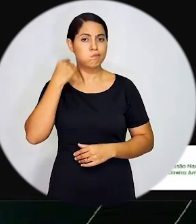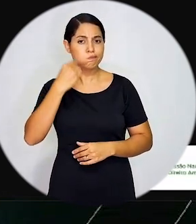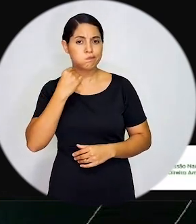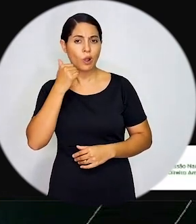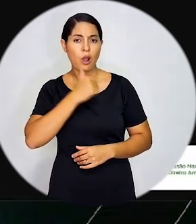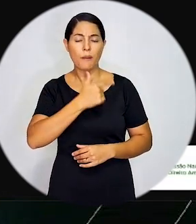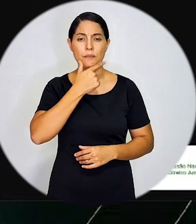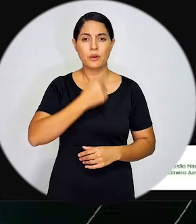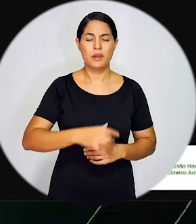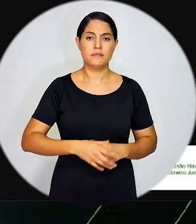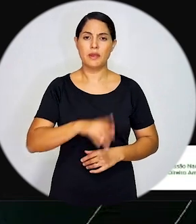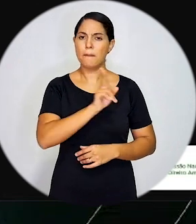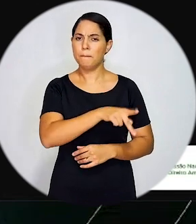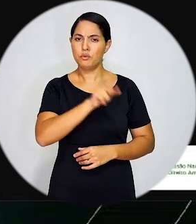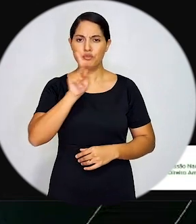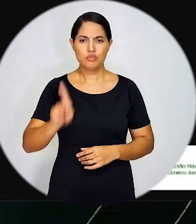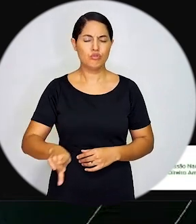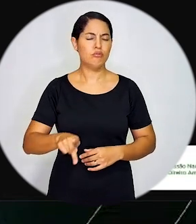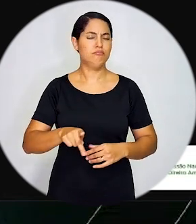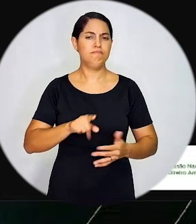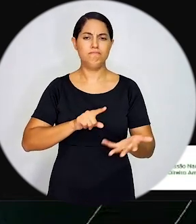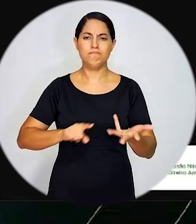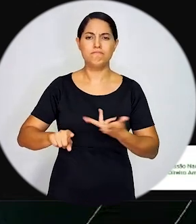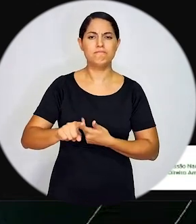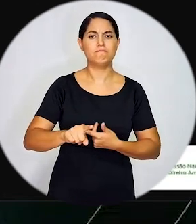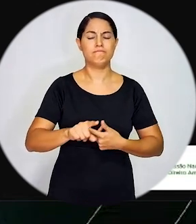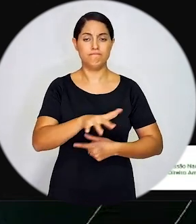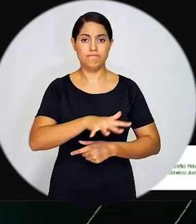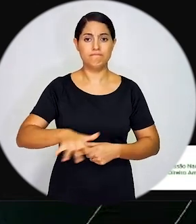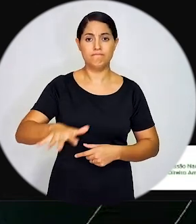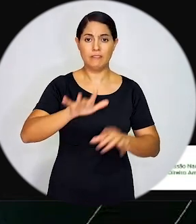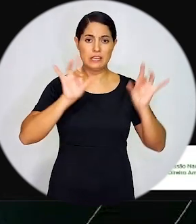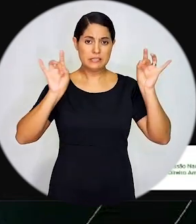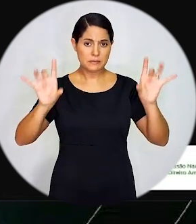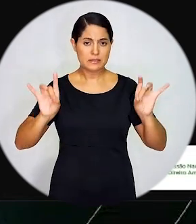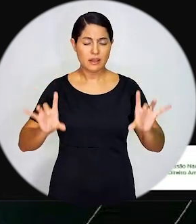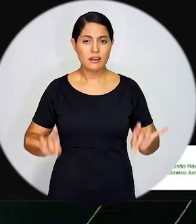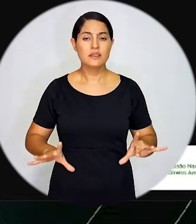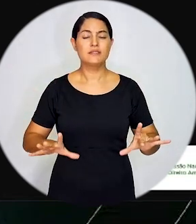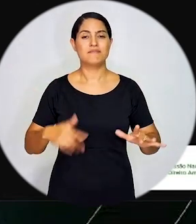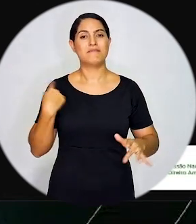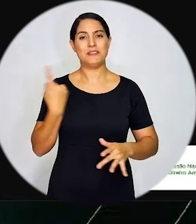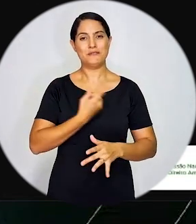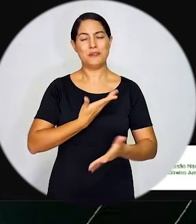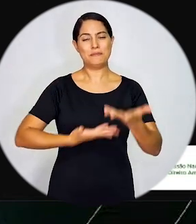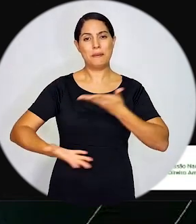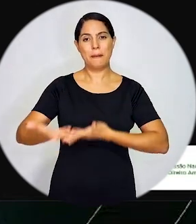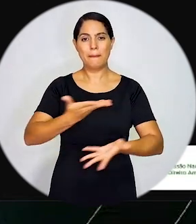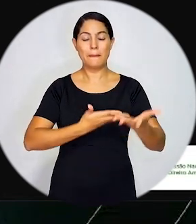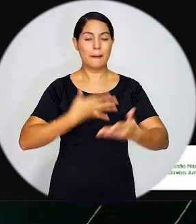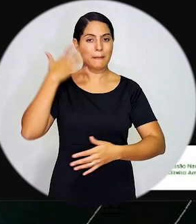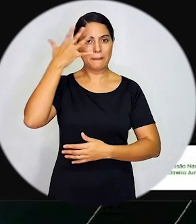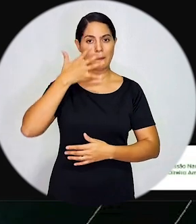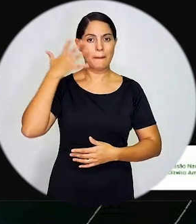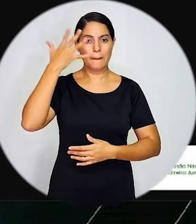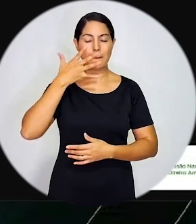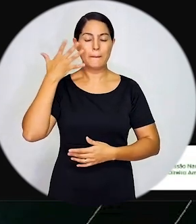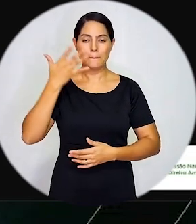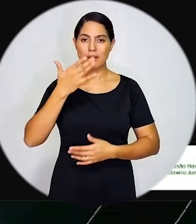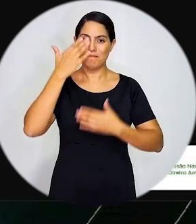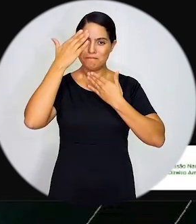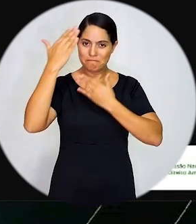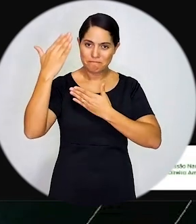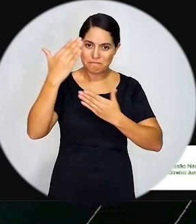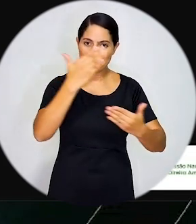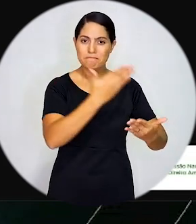debate público sobre o direito ambiental e fortalecer essa pauta em nossa entidade. E, desde logo, agradeço a todos os conferencistas